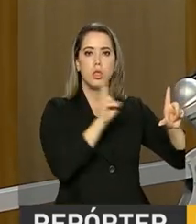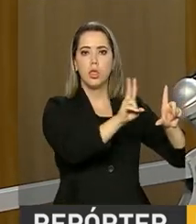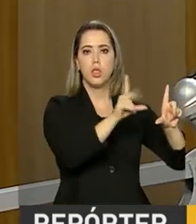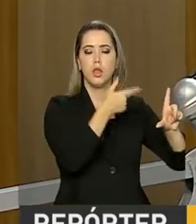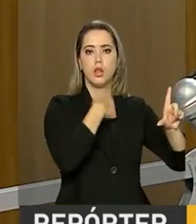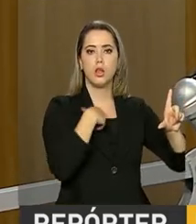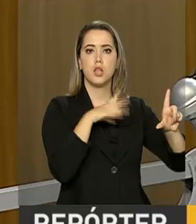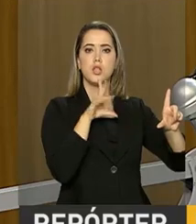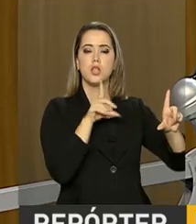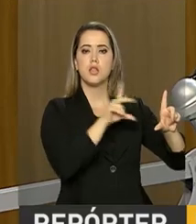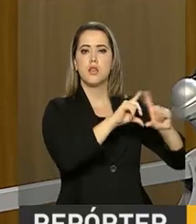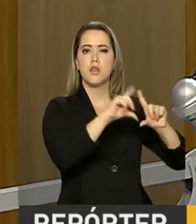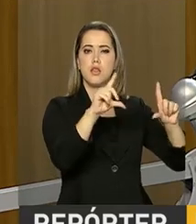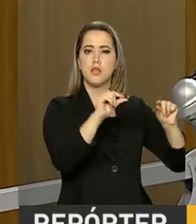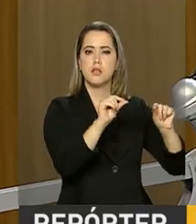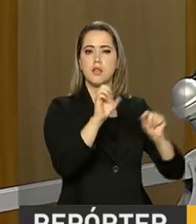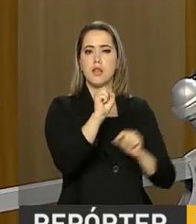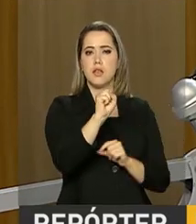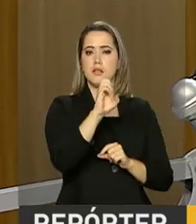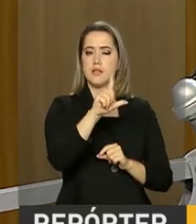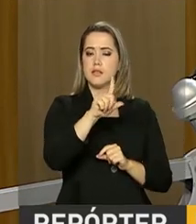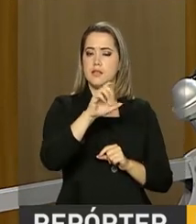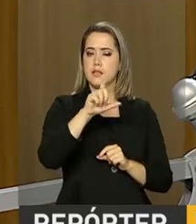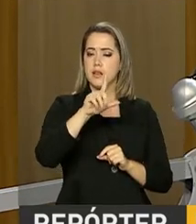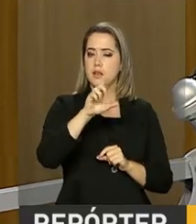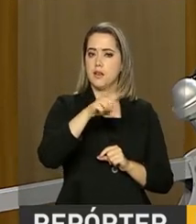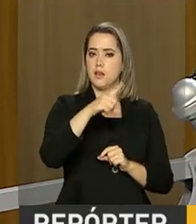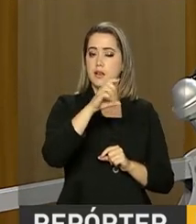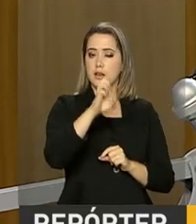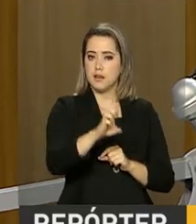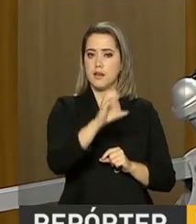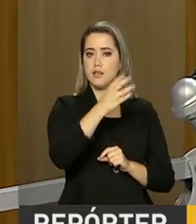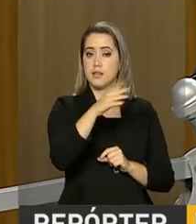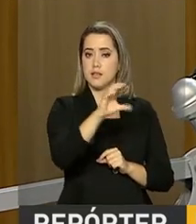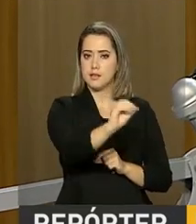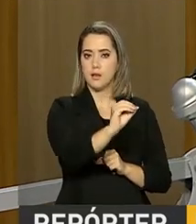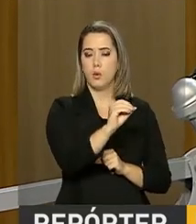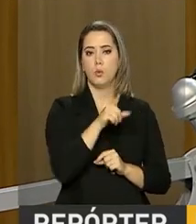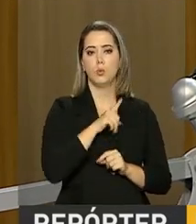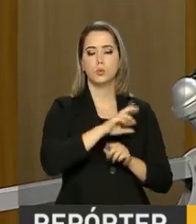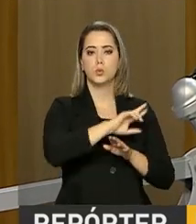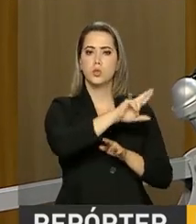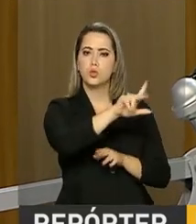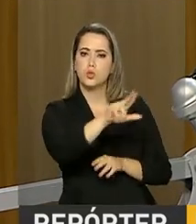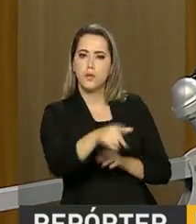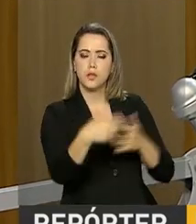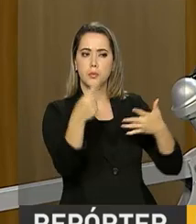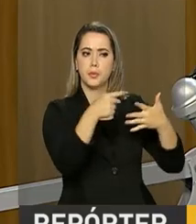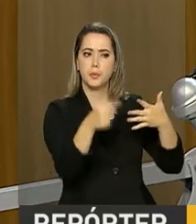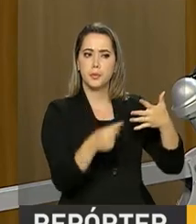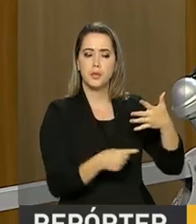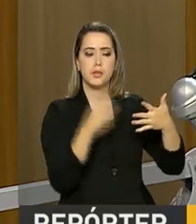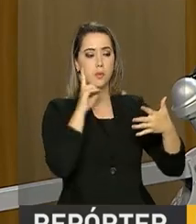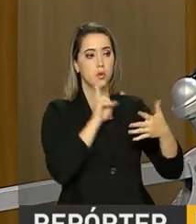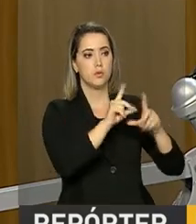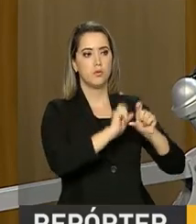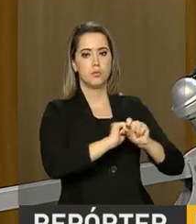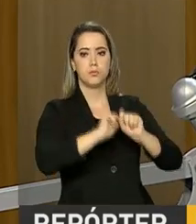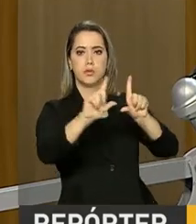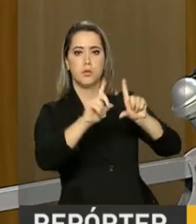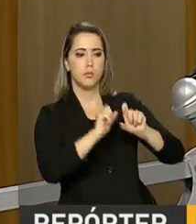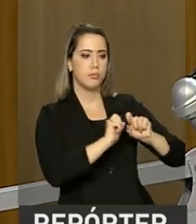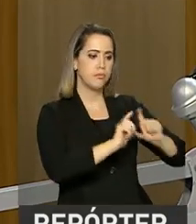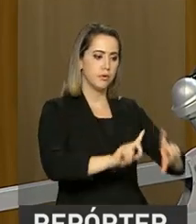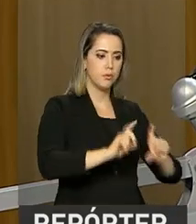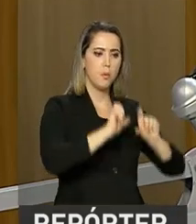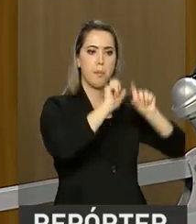dizendo seleção. Você clicando nesse banner, vai abrir uma série de opções para você consultar. Você